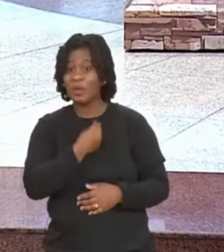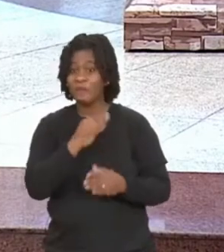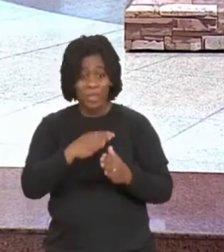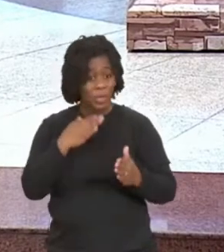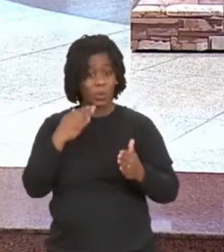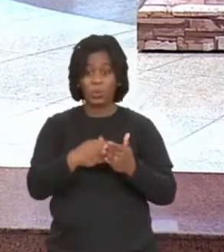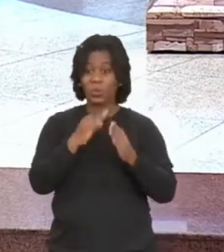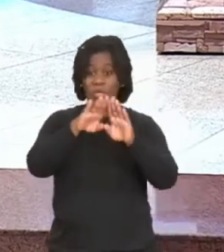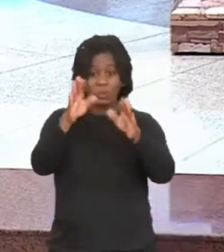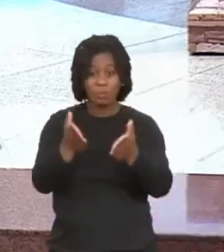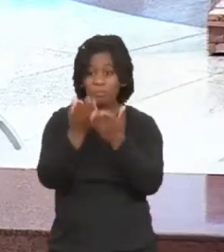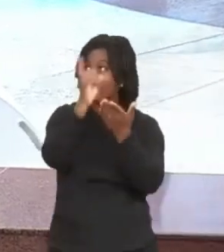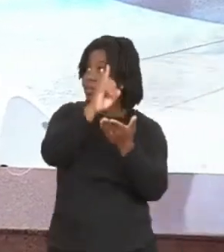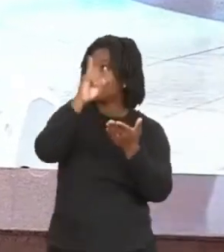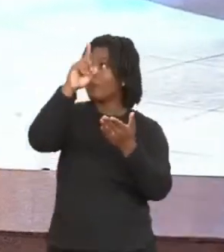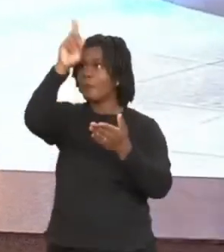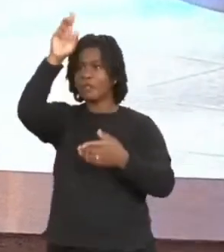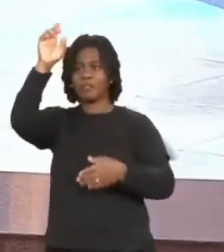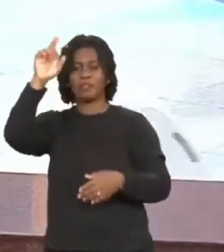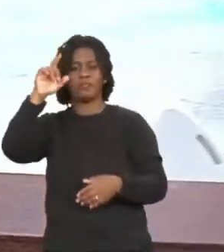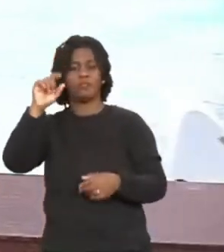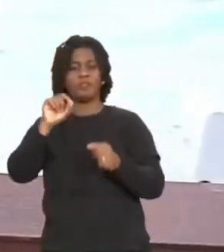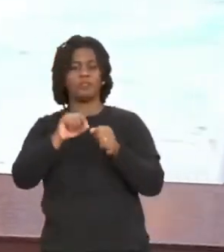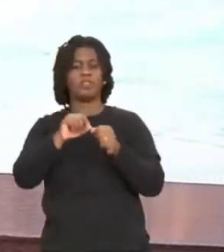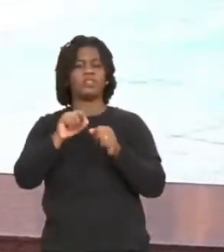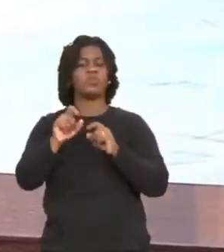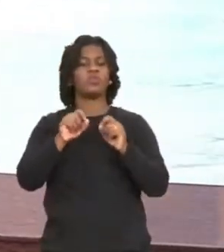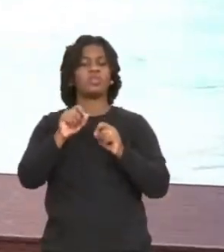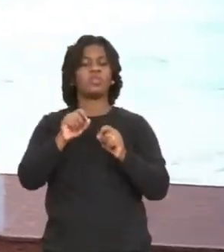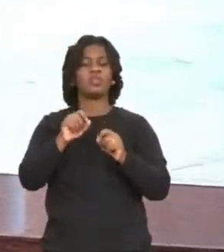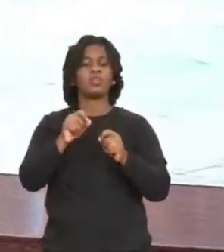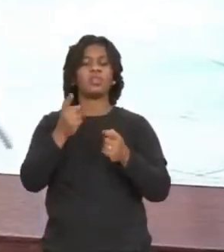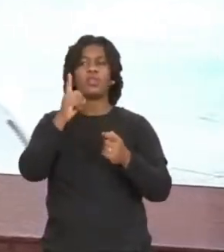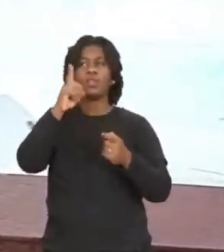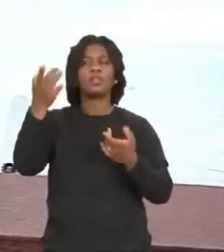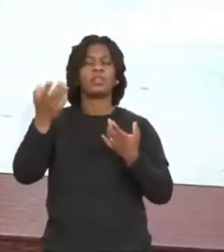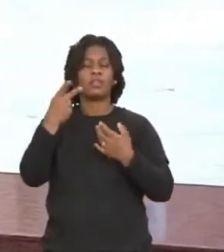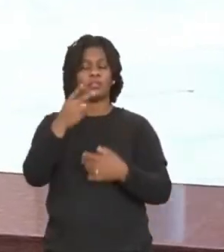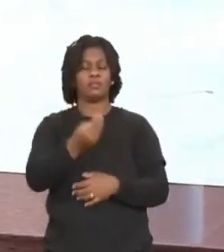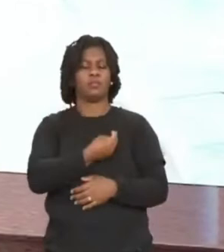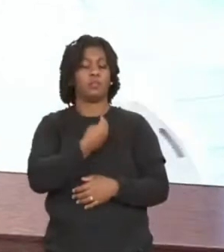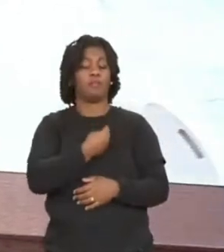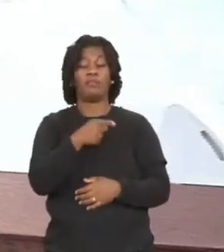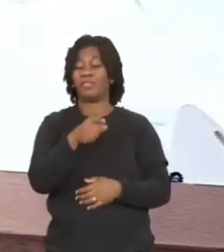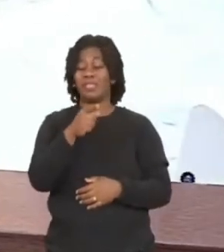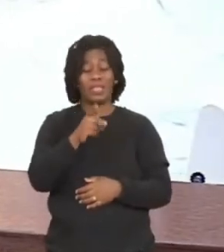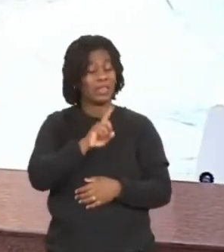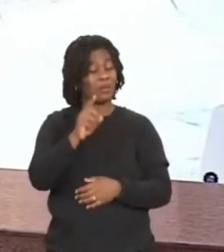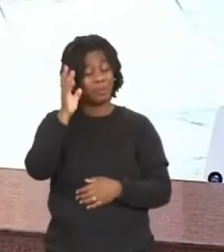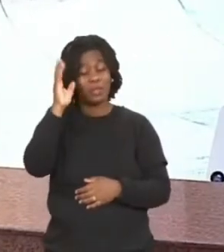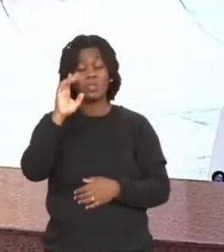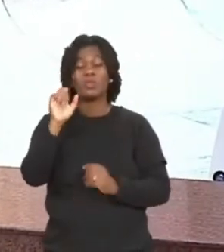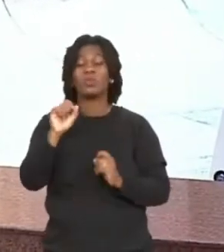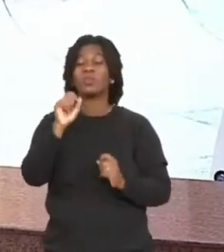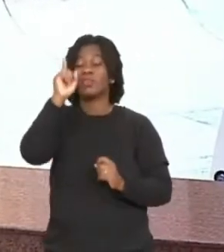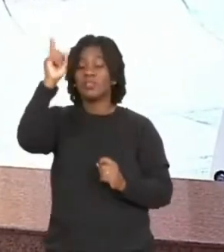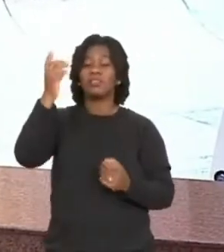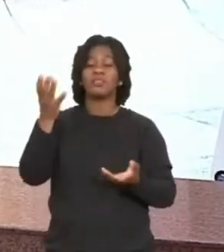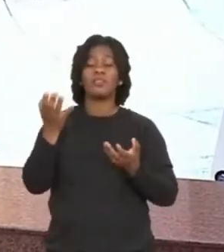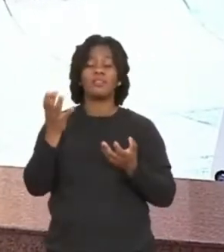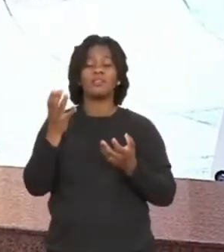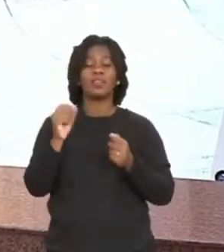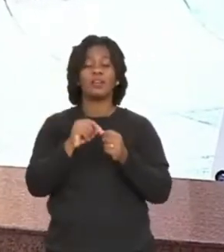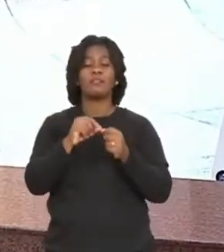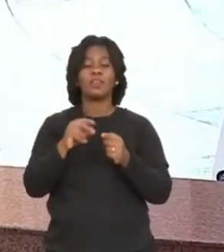no altar de Deus, para Deus fazer o que Ele quer na sua vida. Você nem imagina o que Deus quer fazer através de